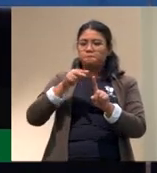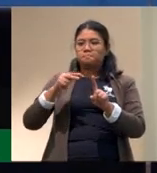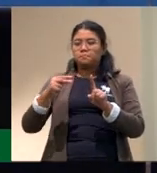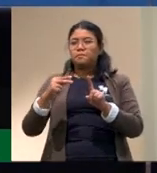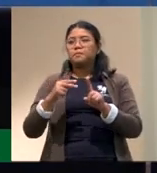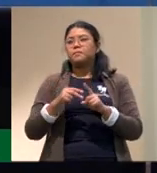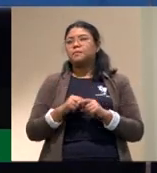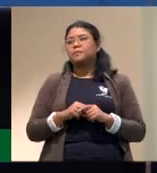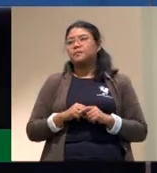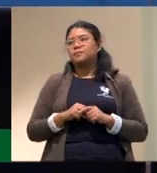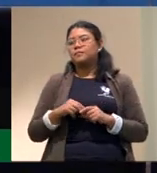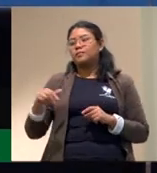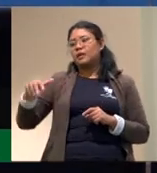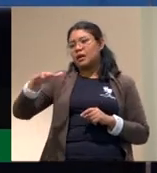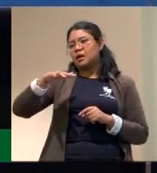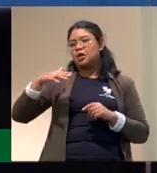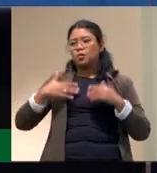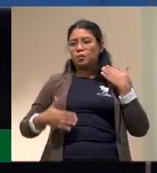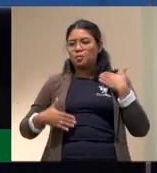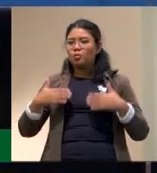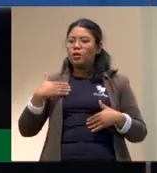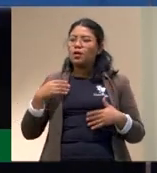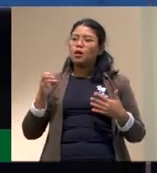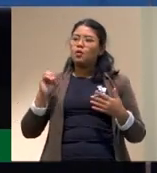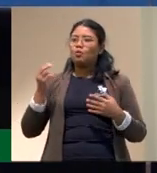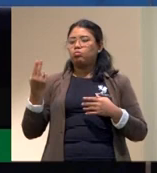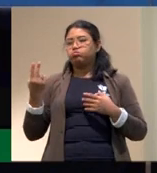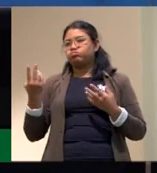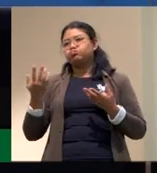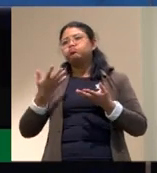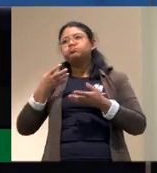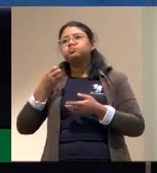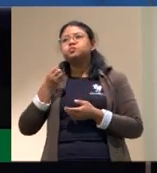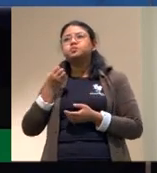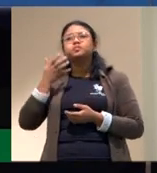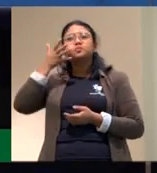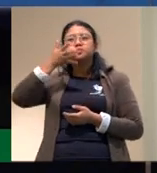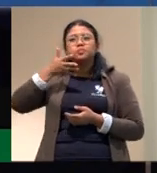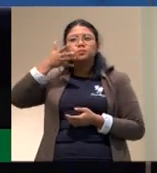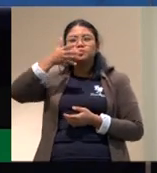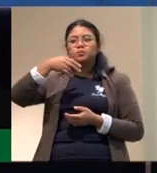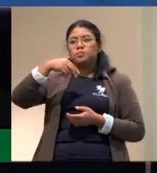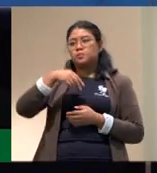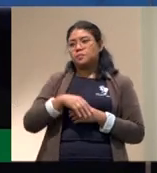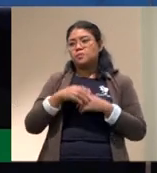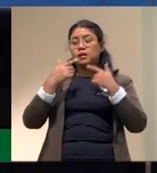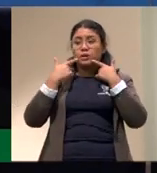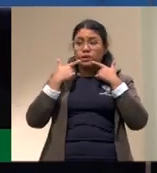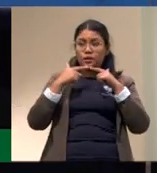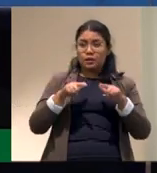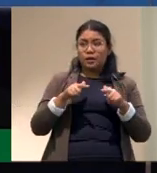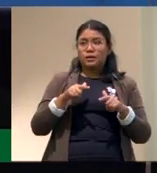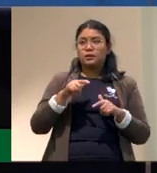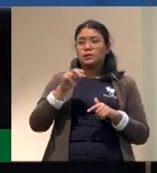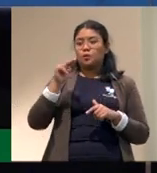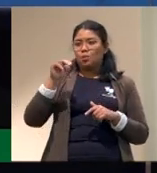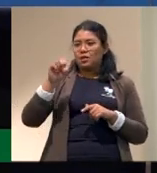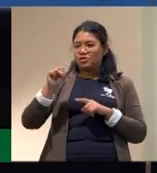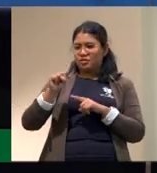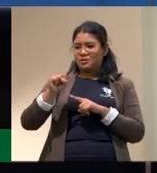né? Área corporal, área verbal, mas a gente está insistindo em chamar uma linguagem com S, linguagens,